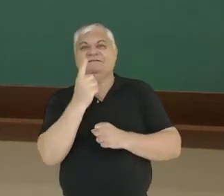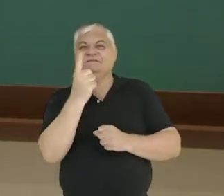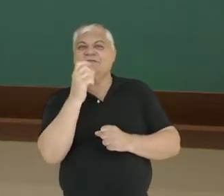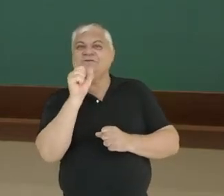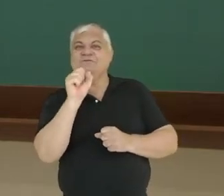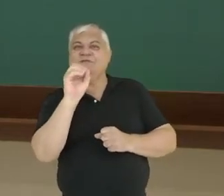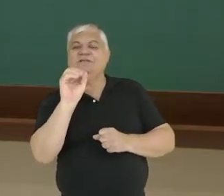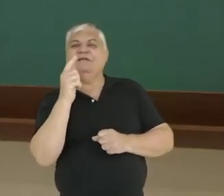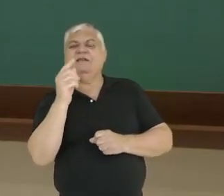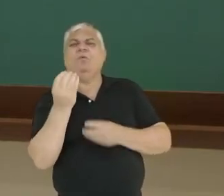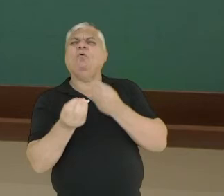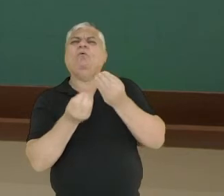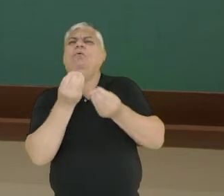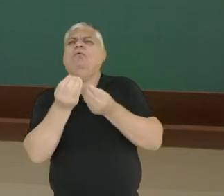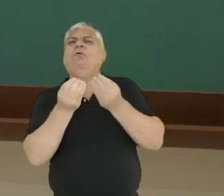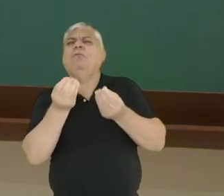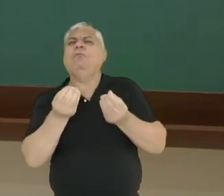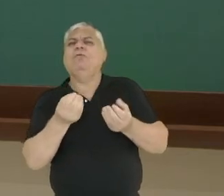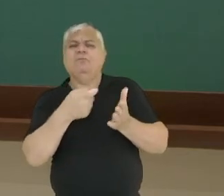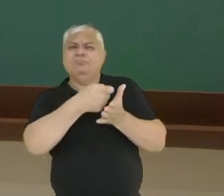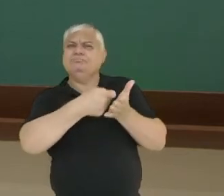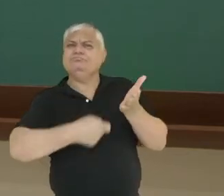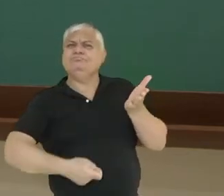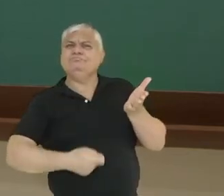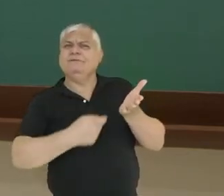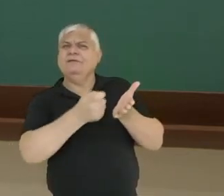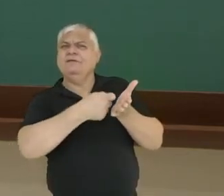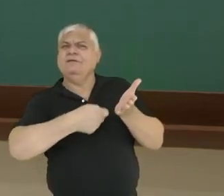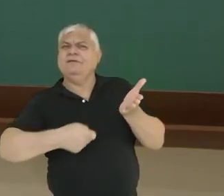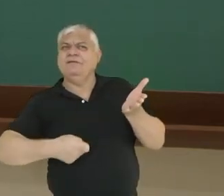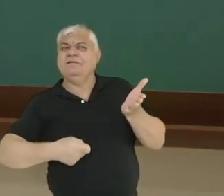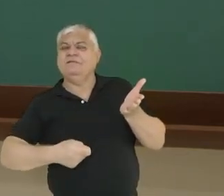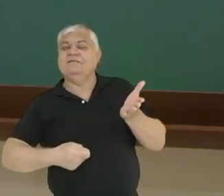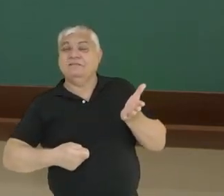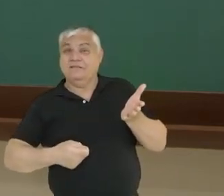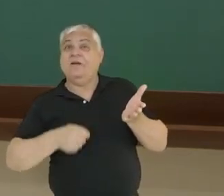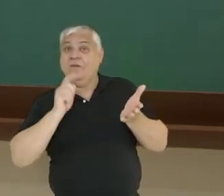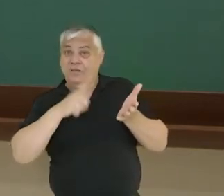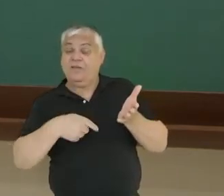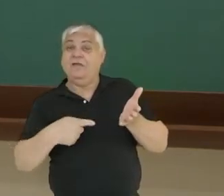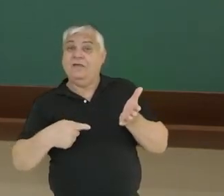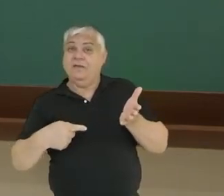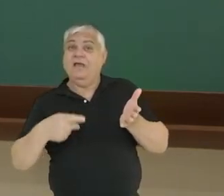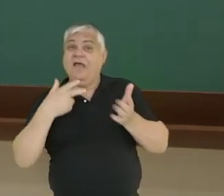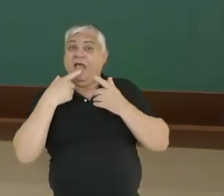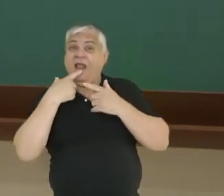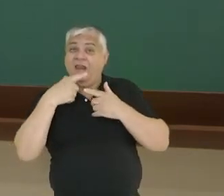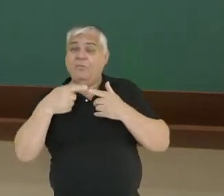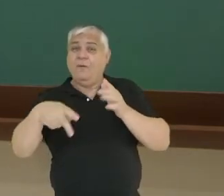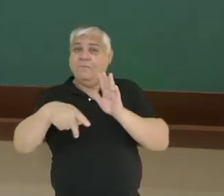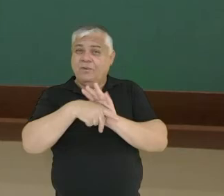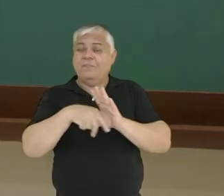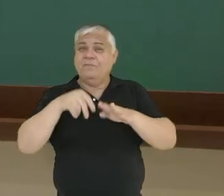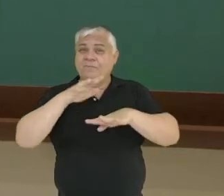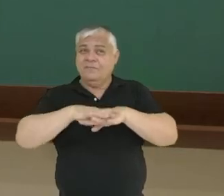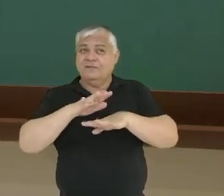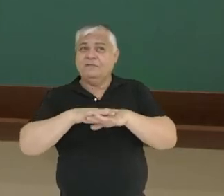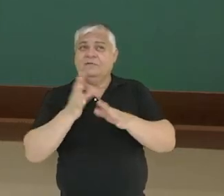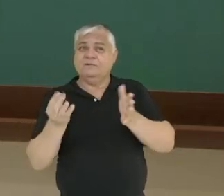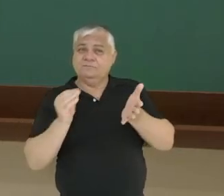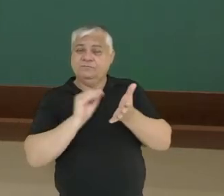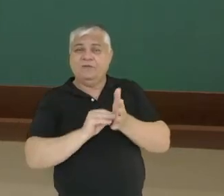vai representar isso no seu caderno? Utilizando a linguagem da matemática, você vai colocar lá que o